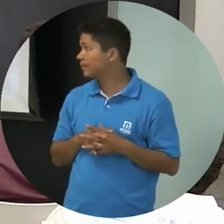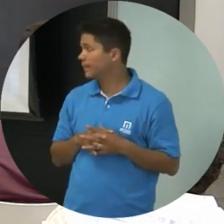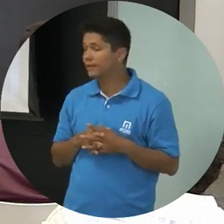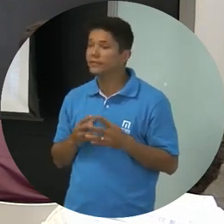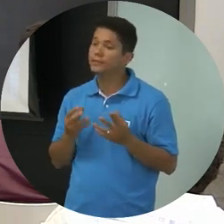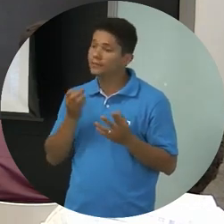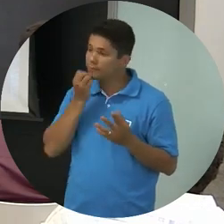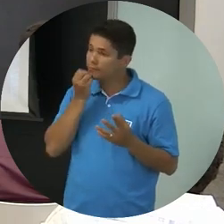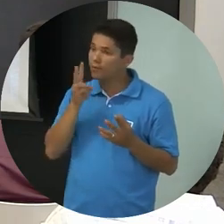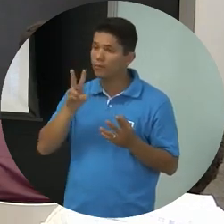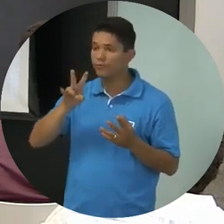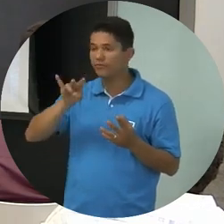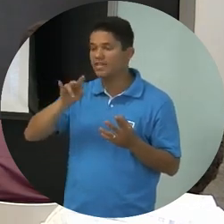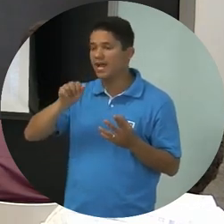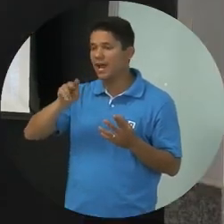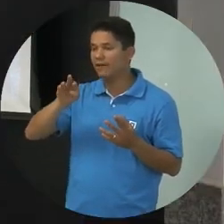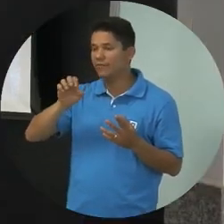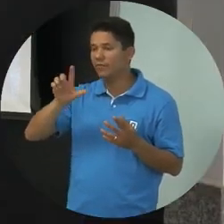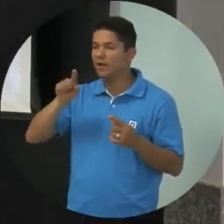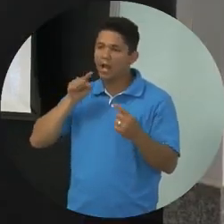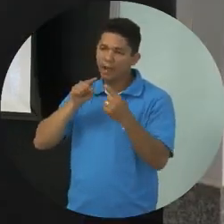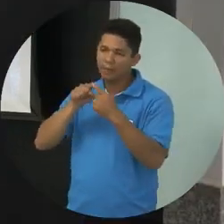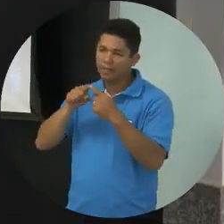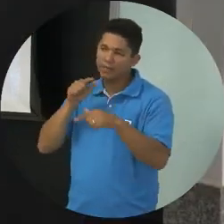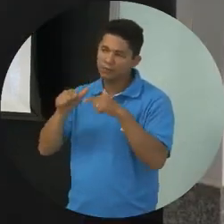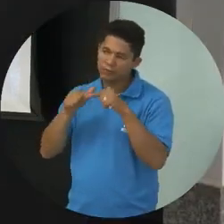muito viável, a aplicação